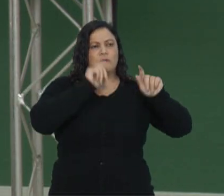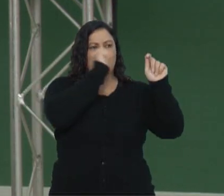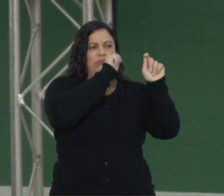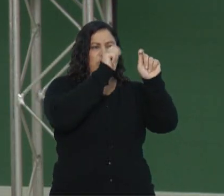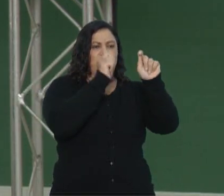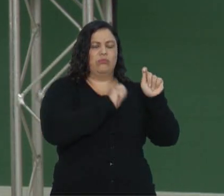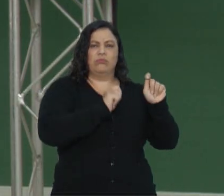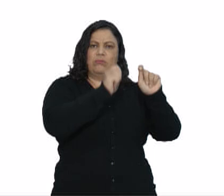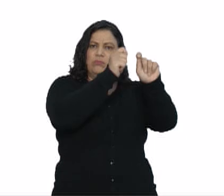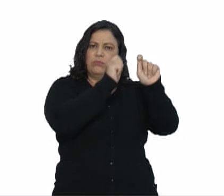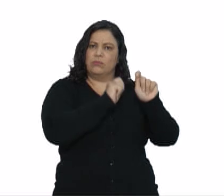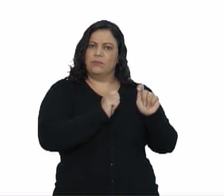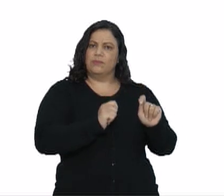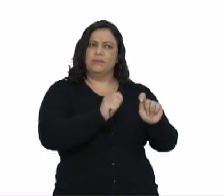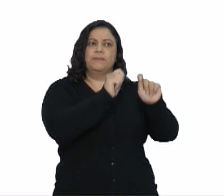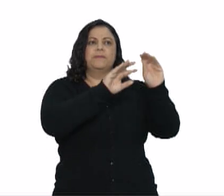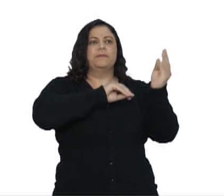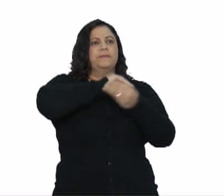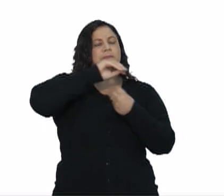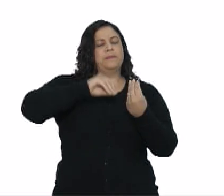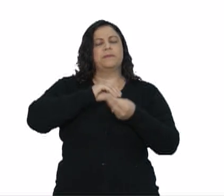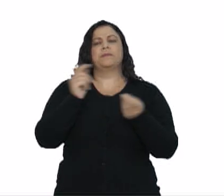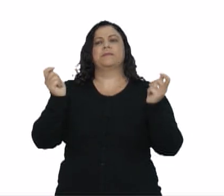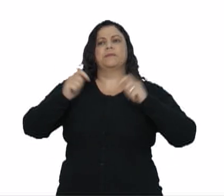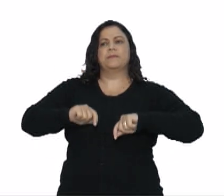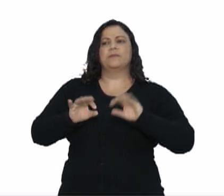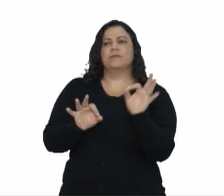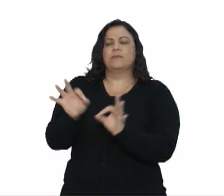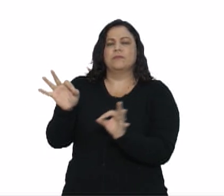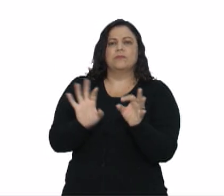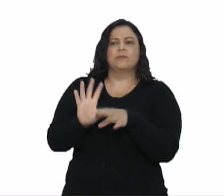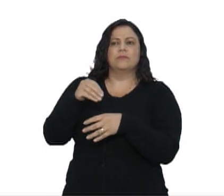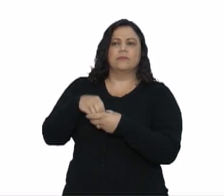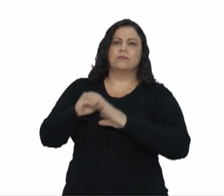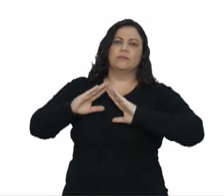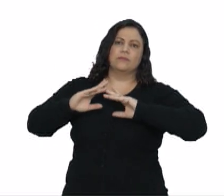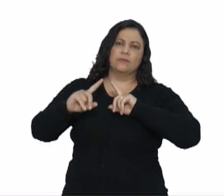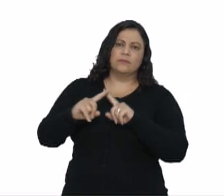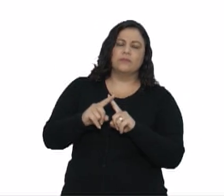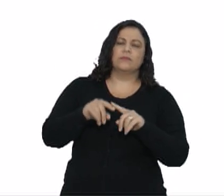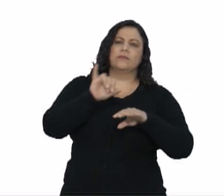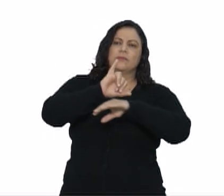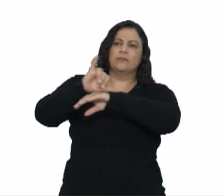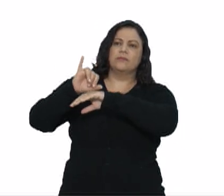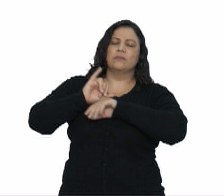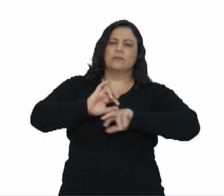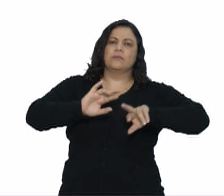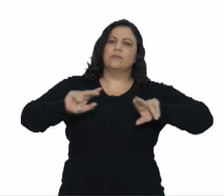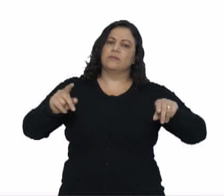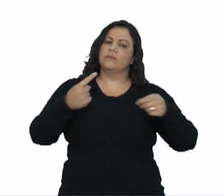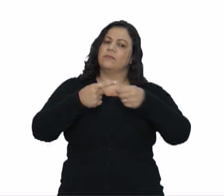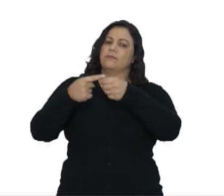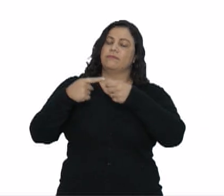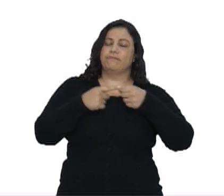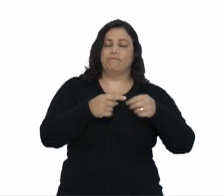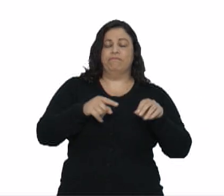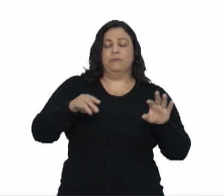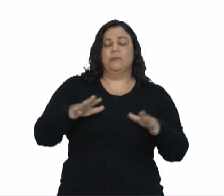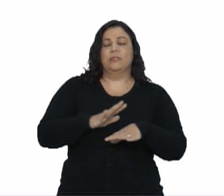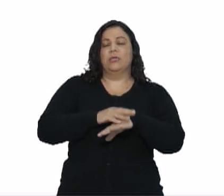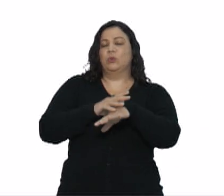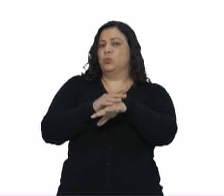né? Muitos projetos nas igrejas e nos centros urbanos, devido a uma terrível doença, que a gente não sabe